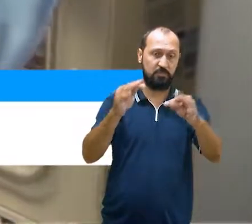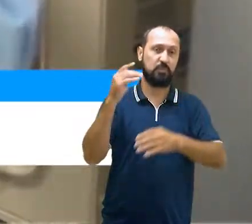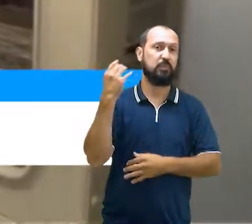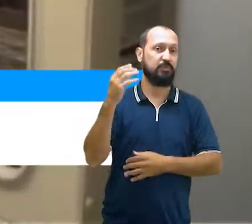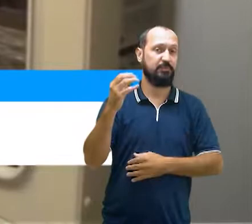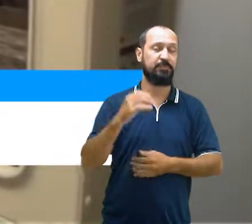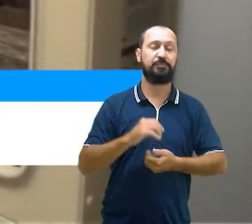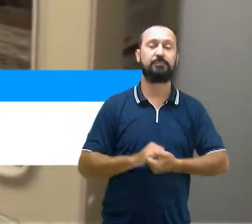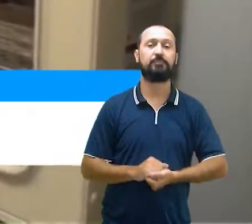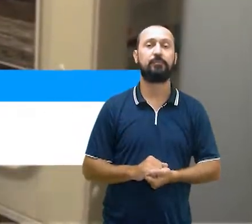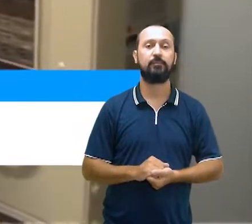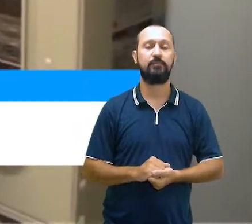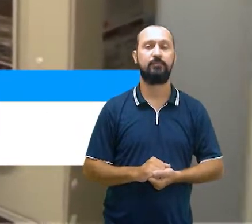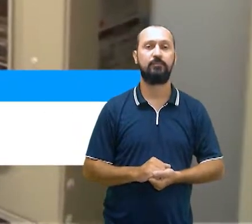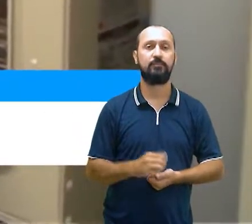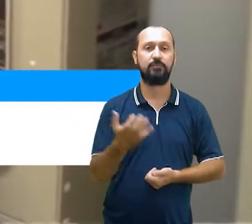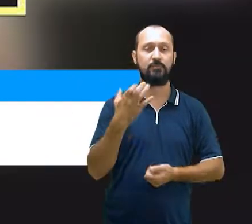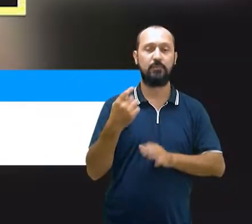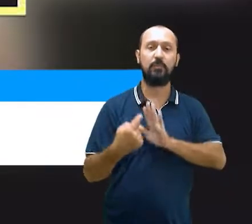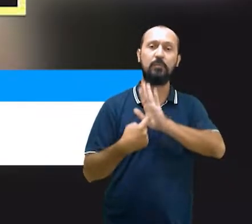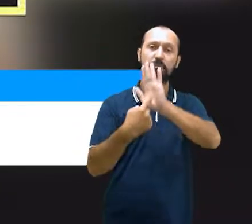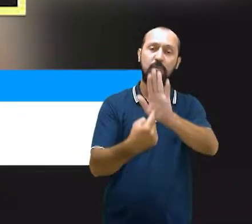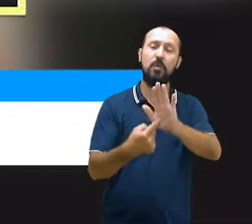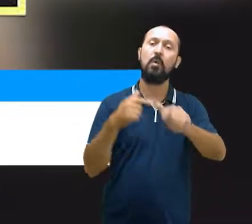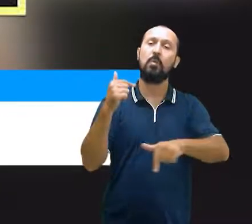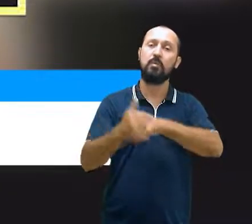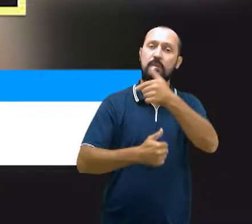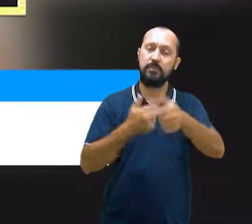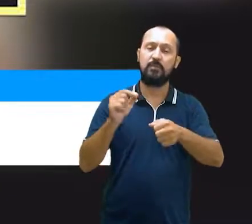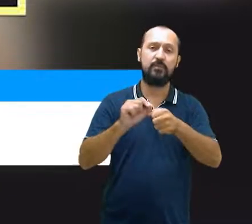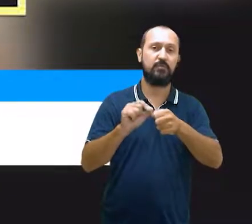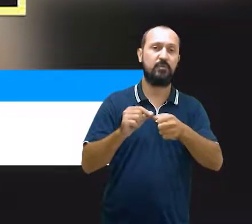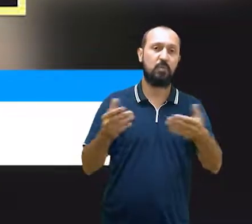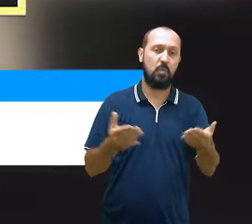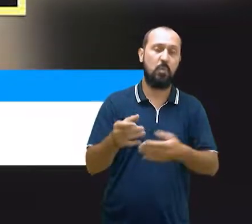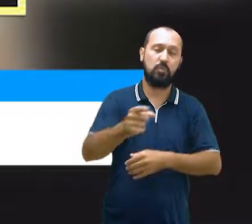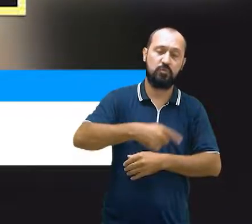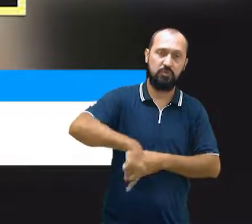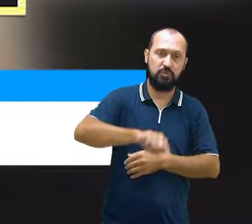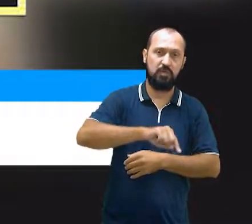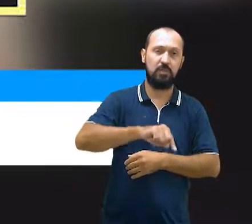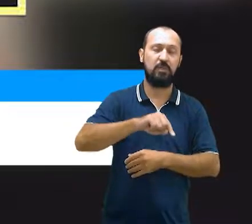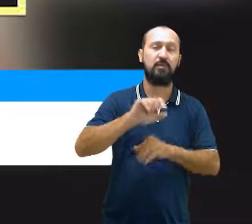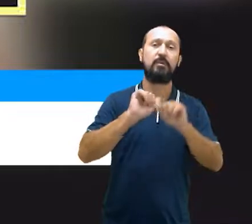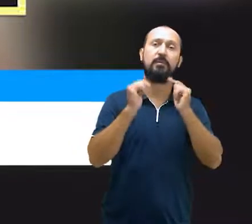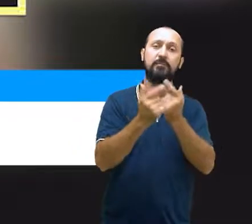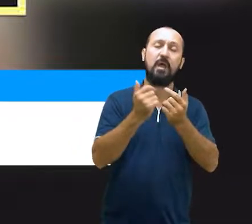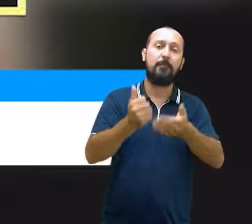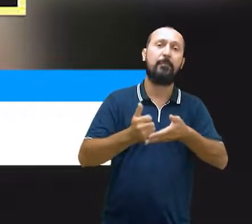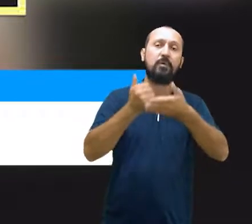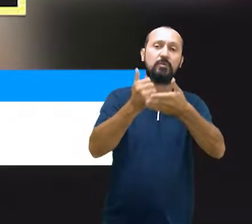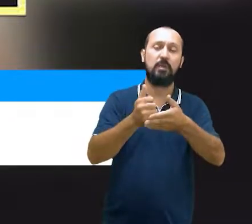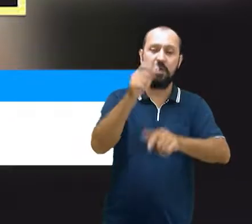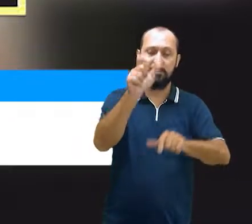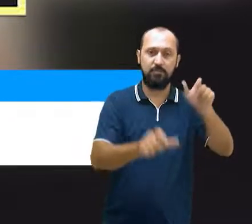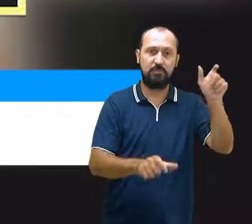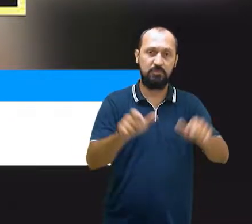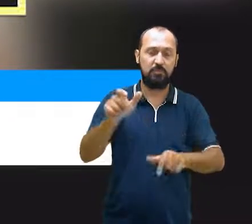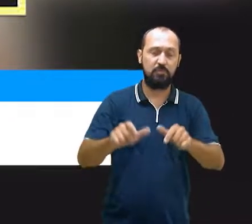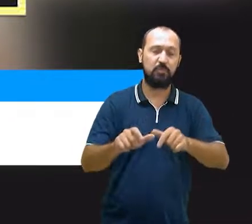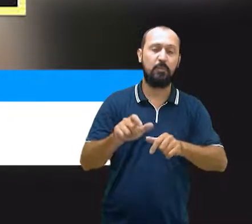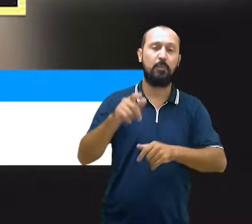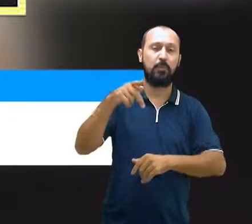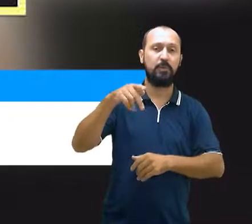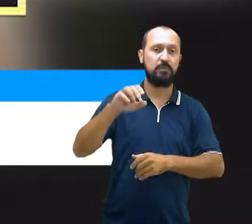desenvolvimento tecnológico e científico. Eu gostaria de destacar o trabalho que vem sendo feito pela essa casa em benefício